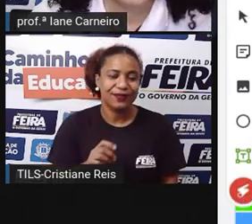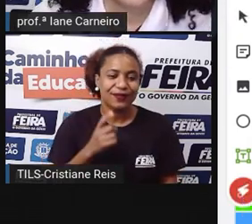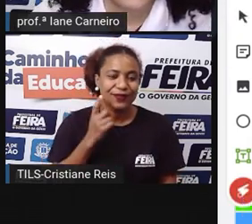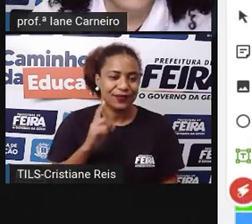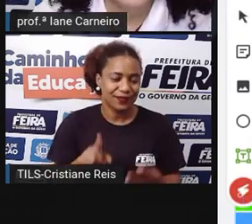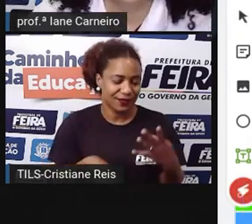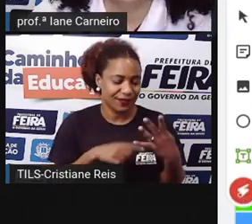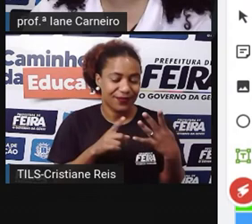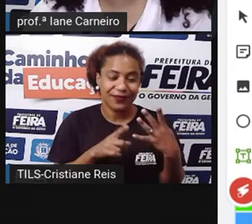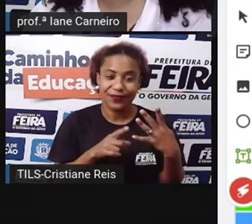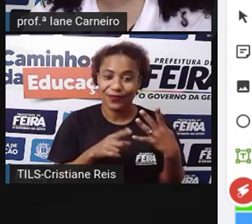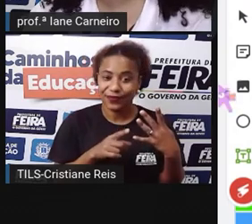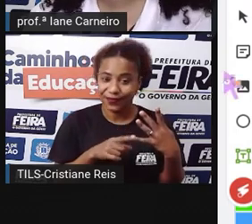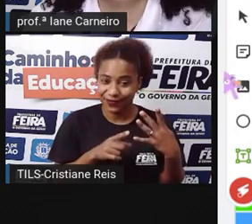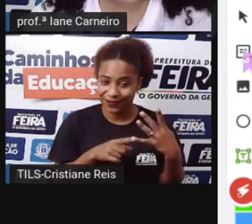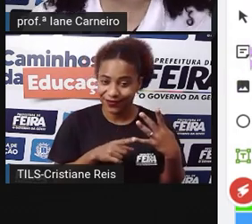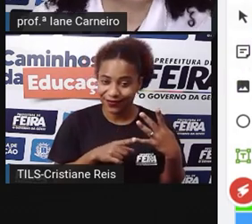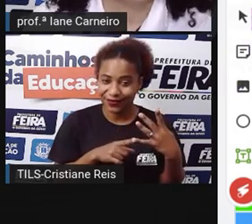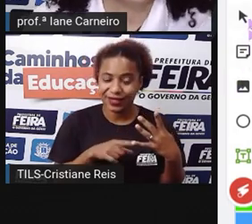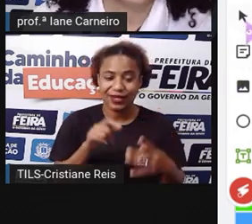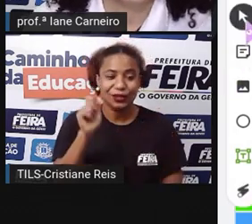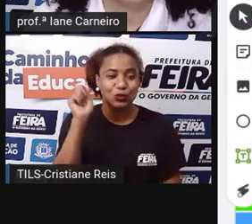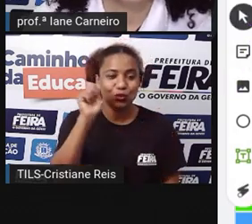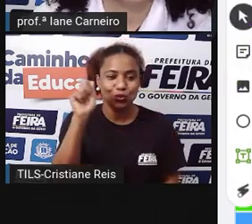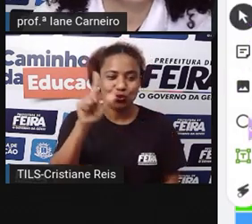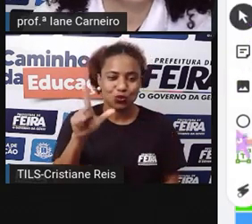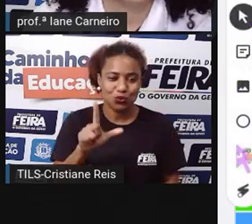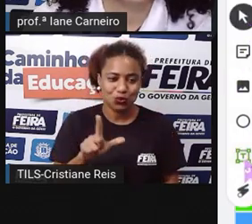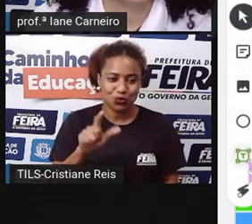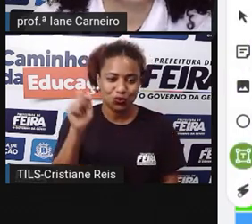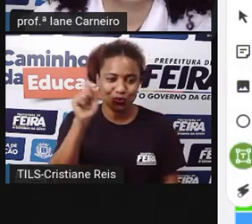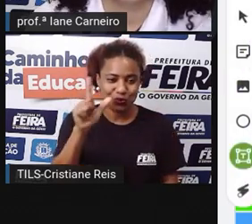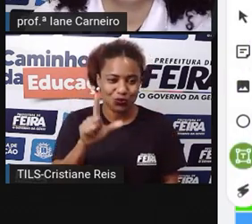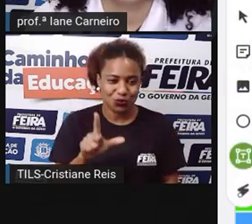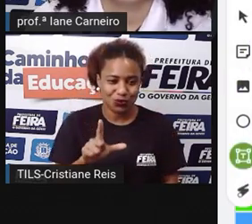cor, ó, azul. Vamos lá escrever a palavra azul.